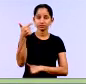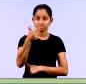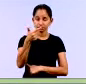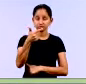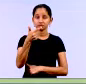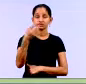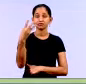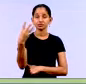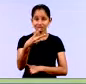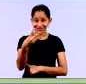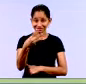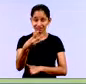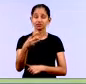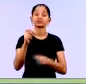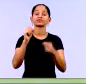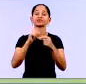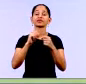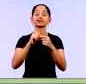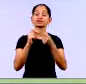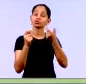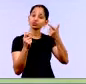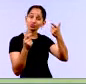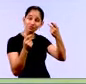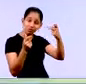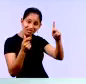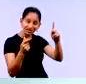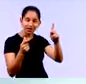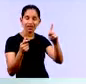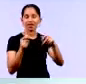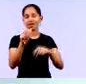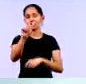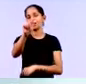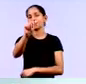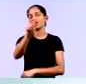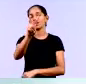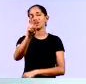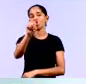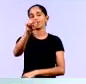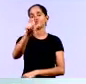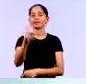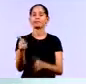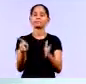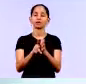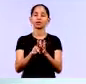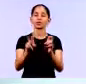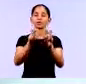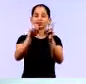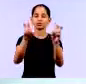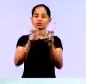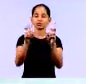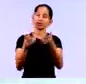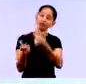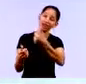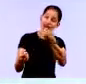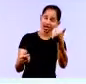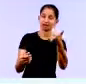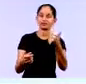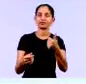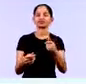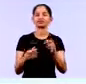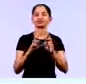atividade 3, você vai utilizar do orçamento de produção da atividade 2.